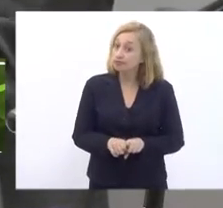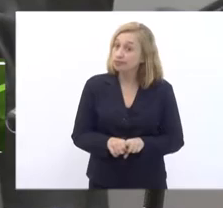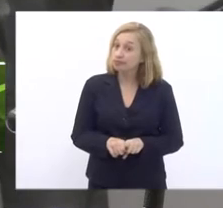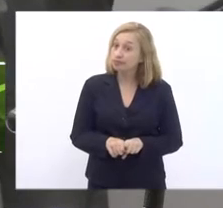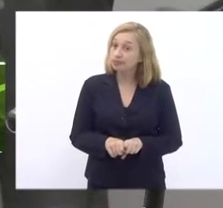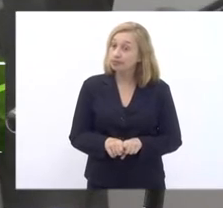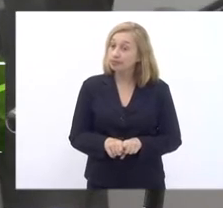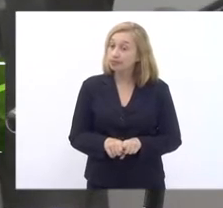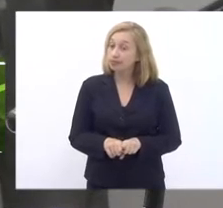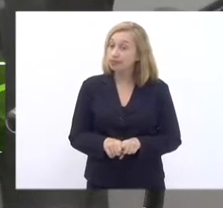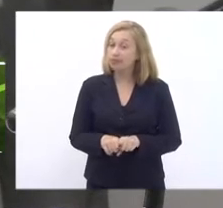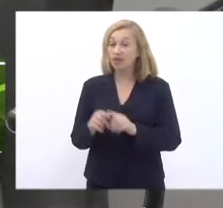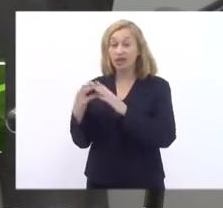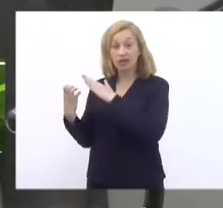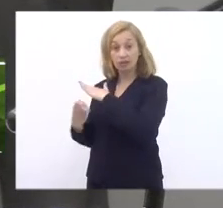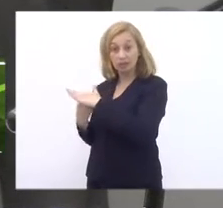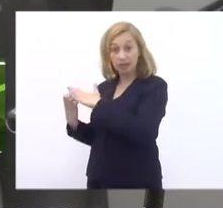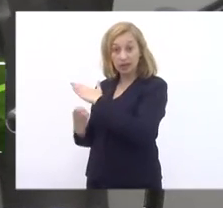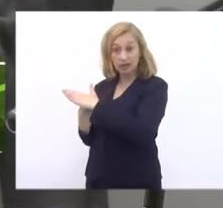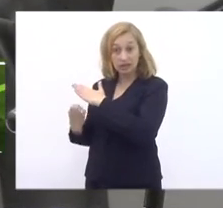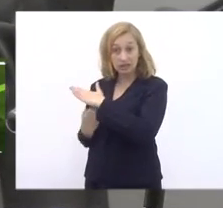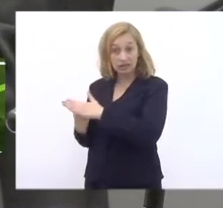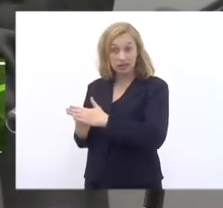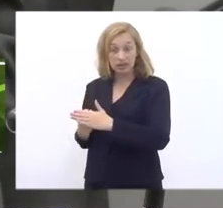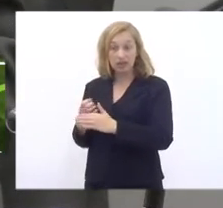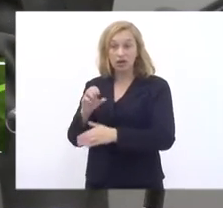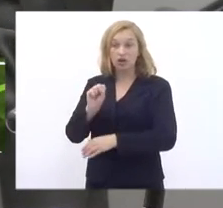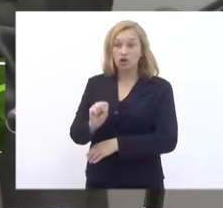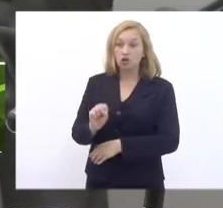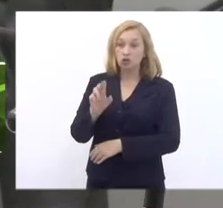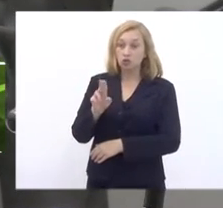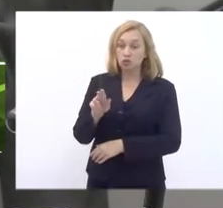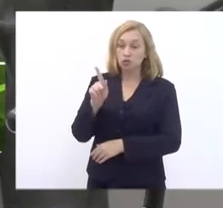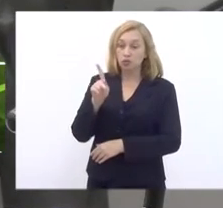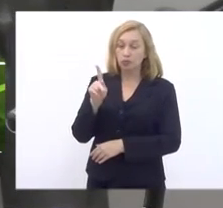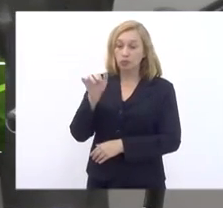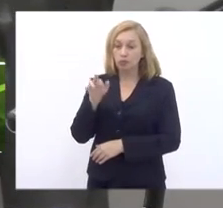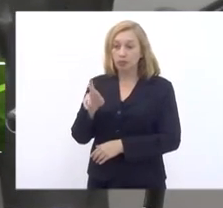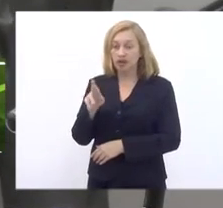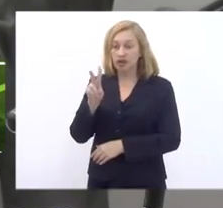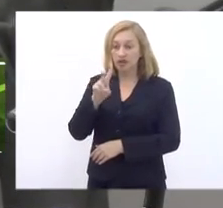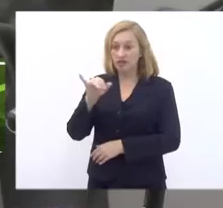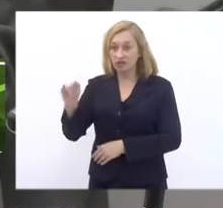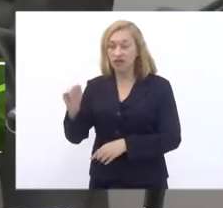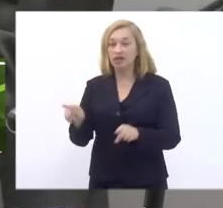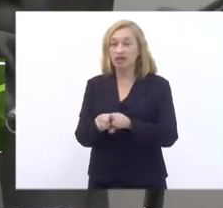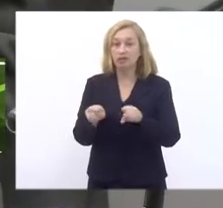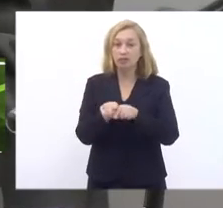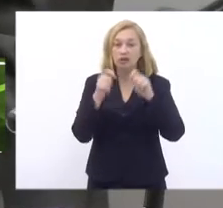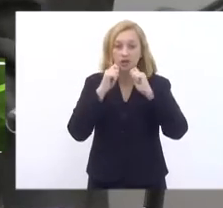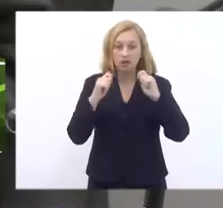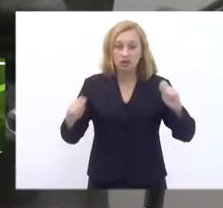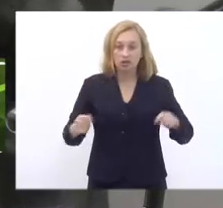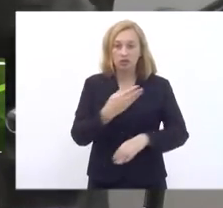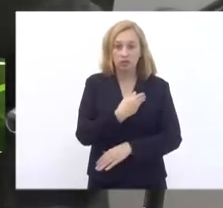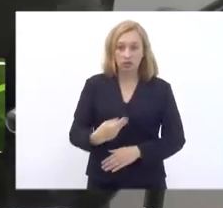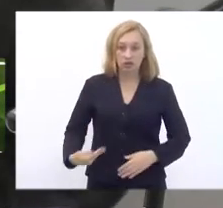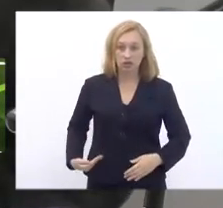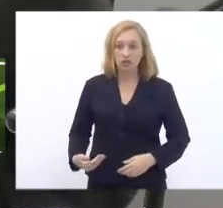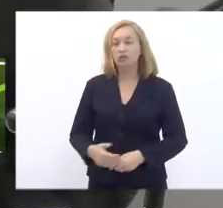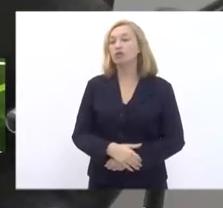a concessionária Supervia e também aos senhores assessores do governador,